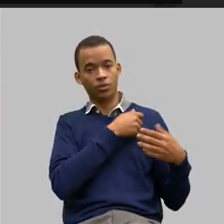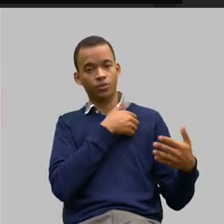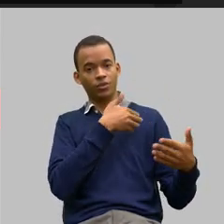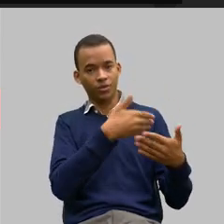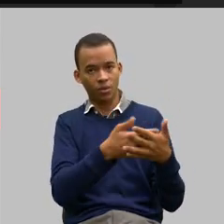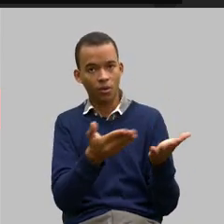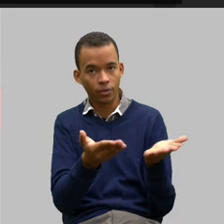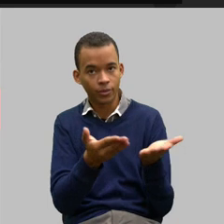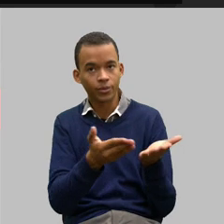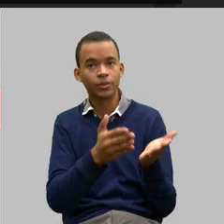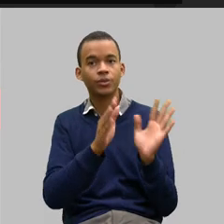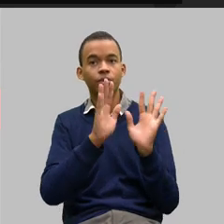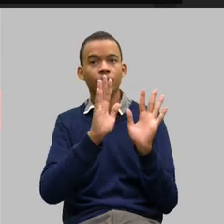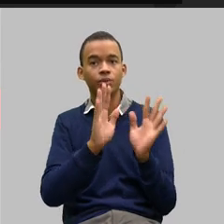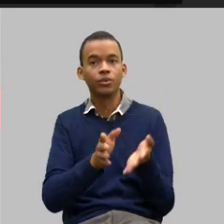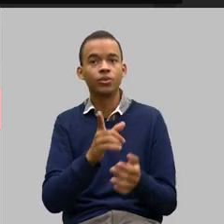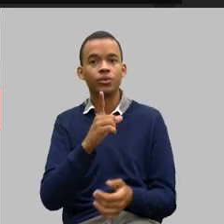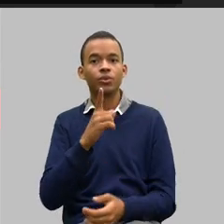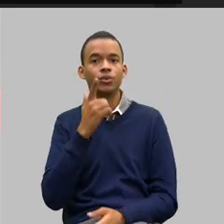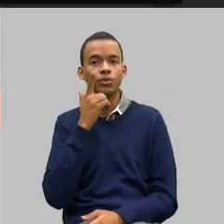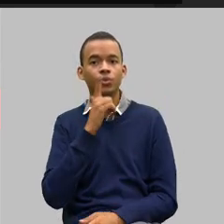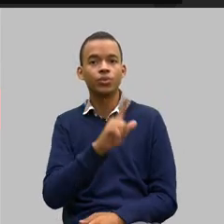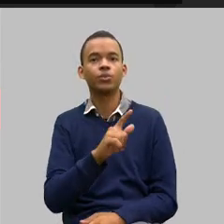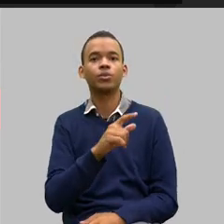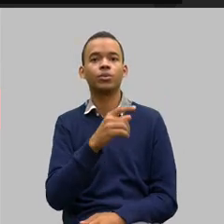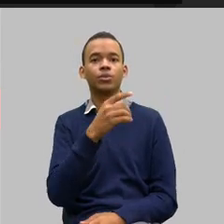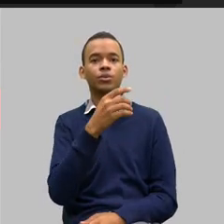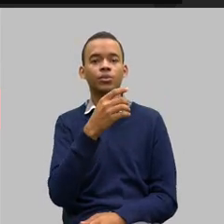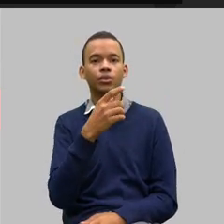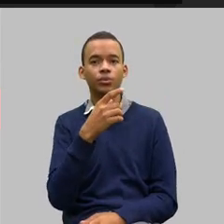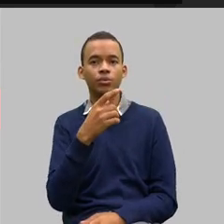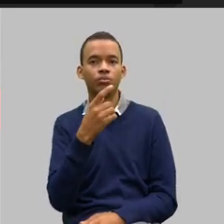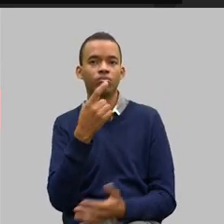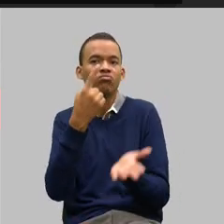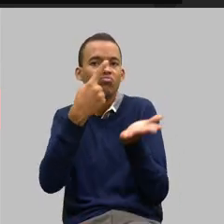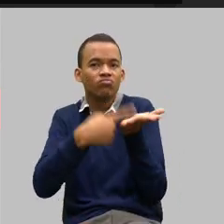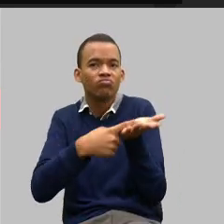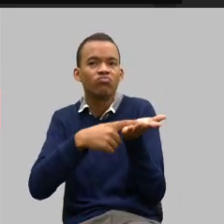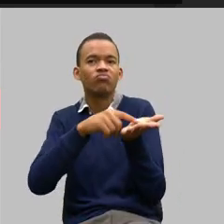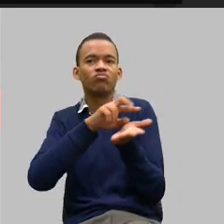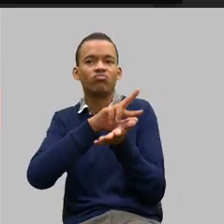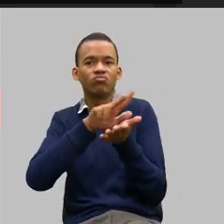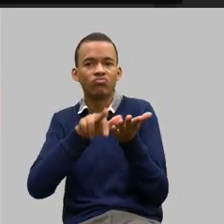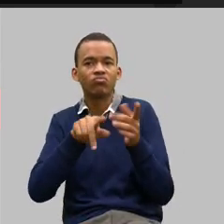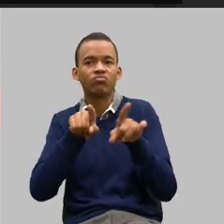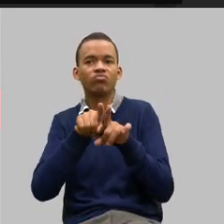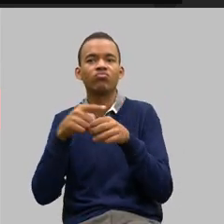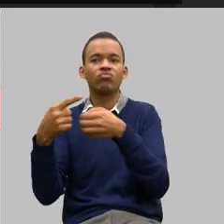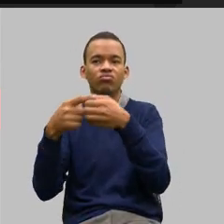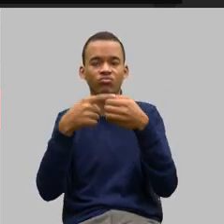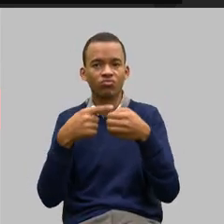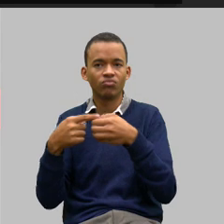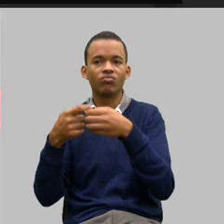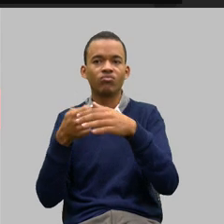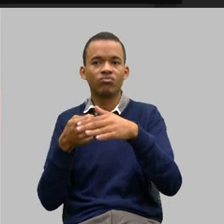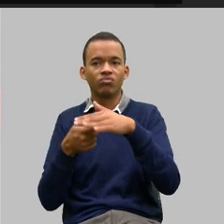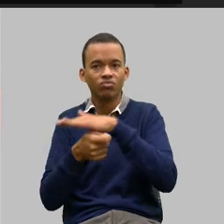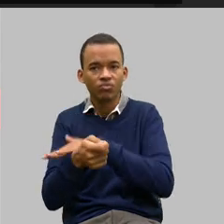371 municípios foram contemplados mais de R 400 milhões de reais investidos em obras sobretudo de pavimentação